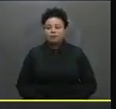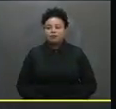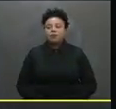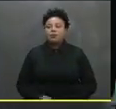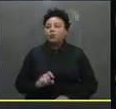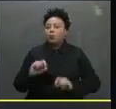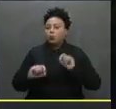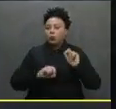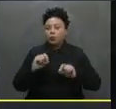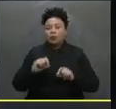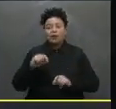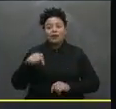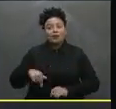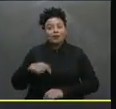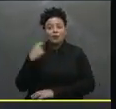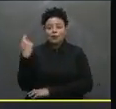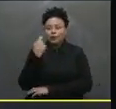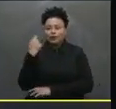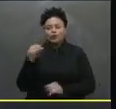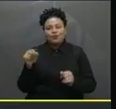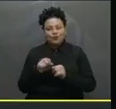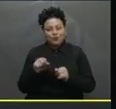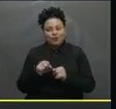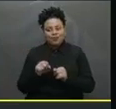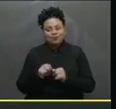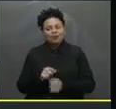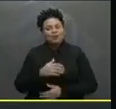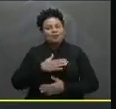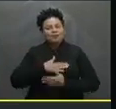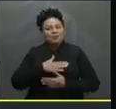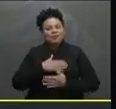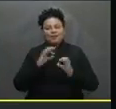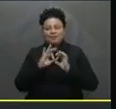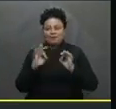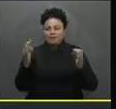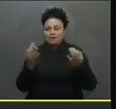O que o Rio Grande do Sul fez pela minha família